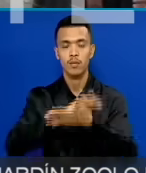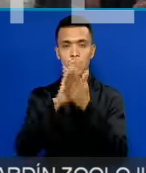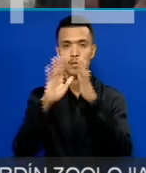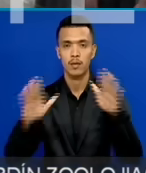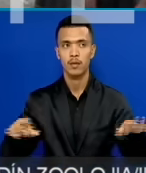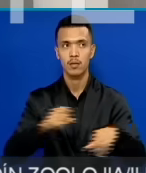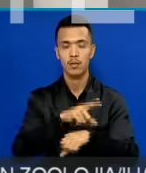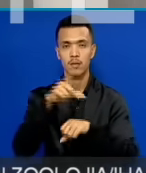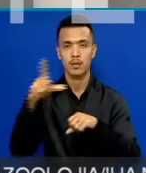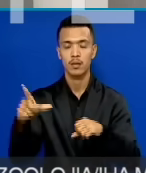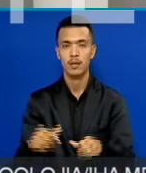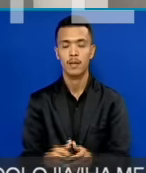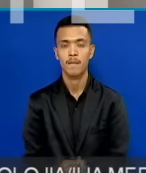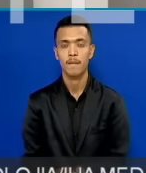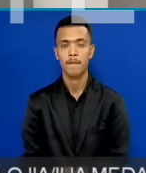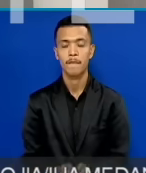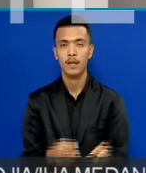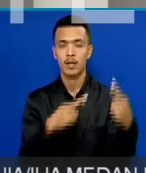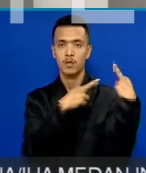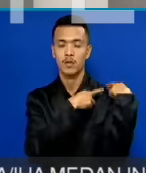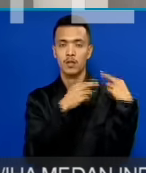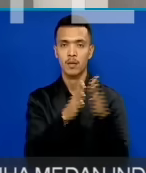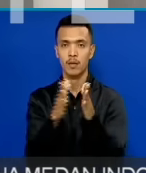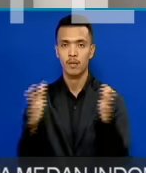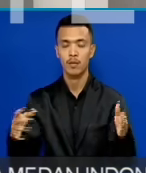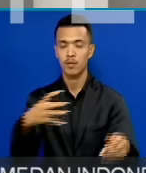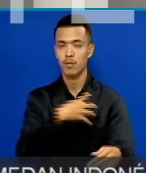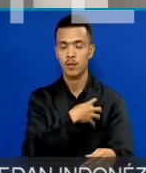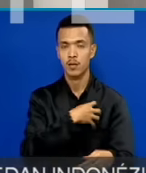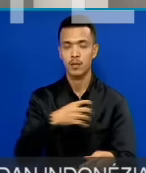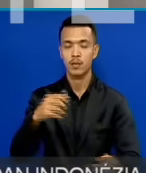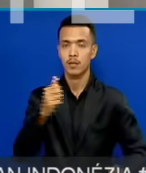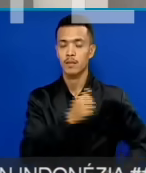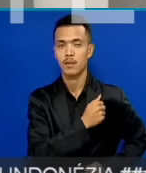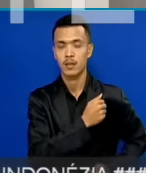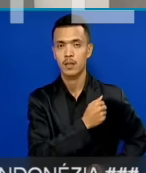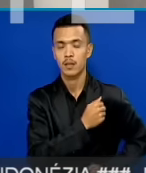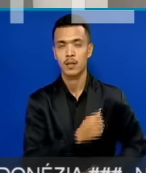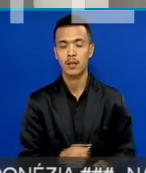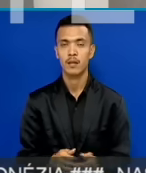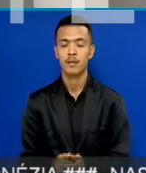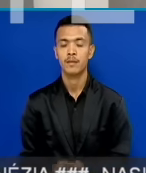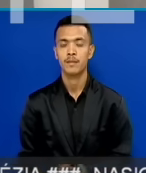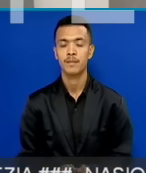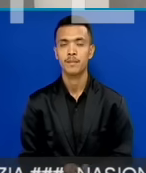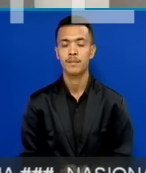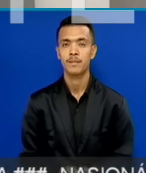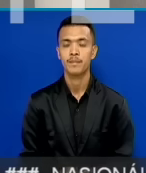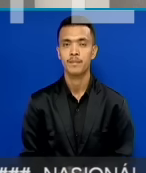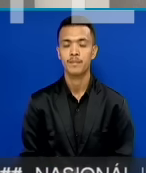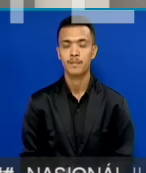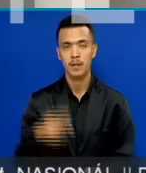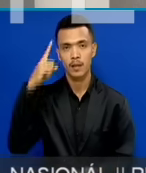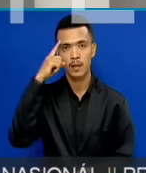social. Responsabilidade boa, Polícia Militar ia macato cuida prestígio valentil FFDT.